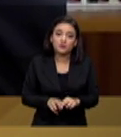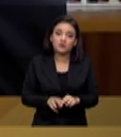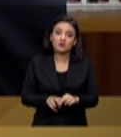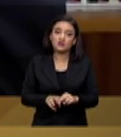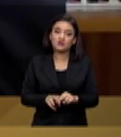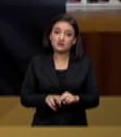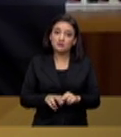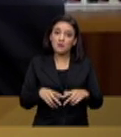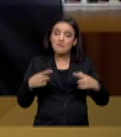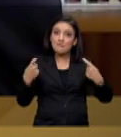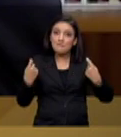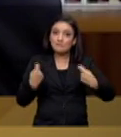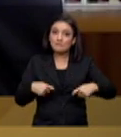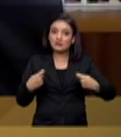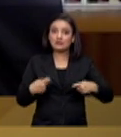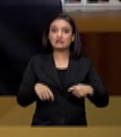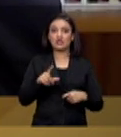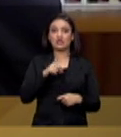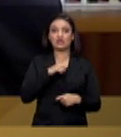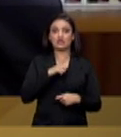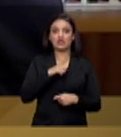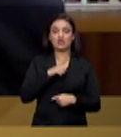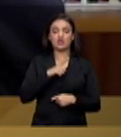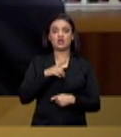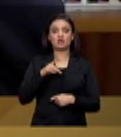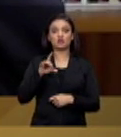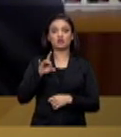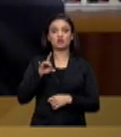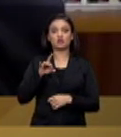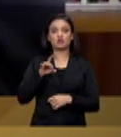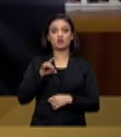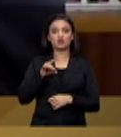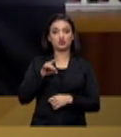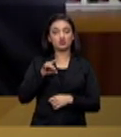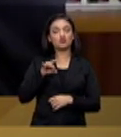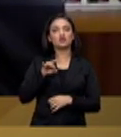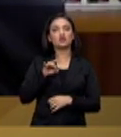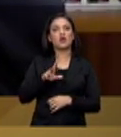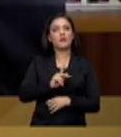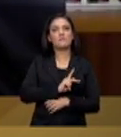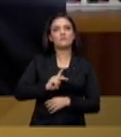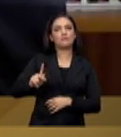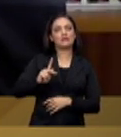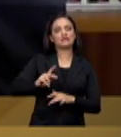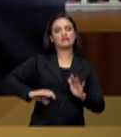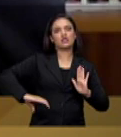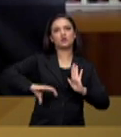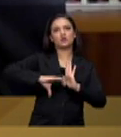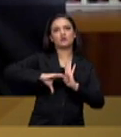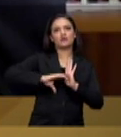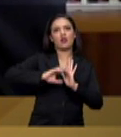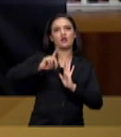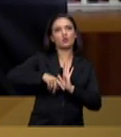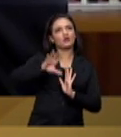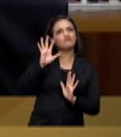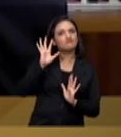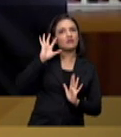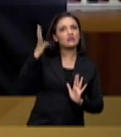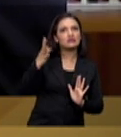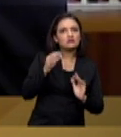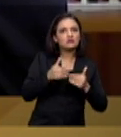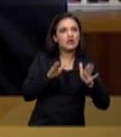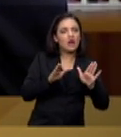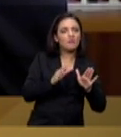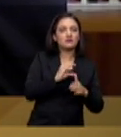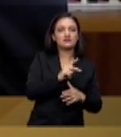ser estritamente reservada ao juízo político do presidente do Senado Federal, fecho aspas.